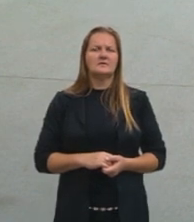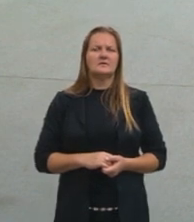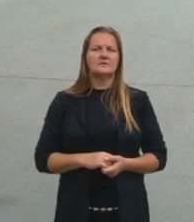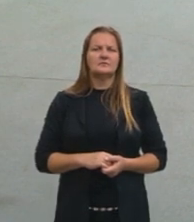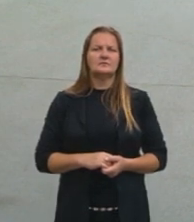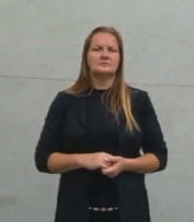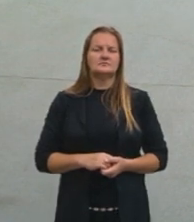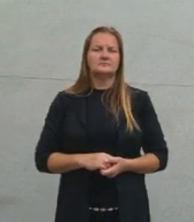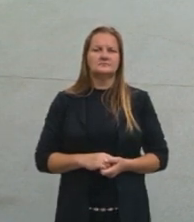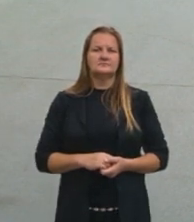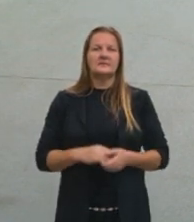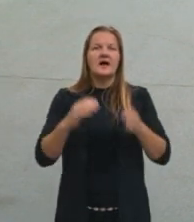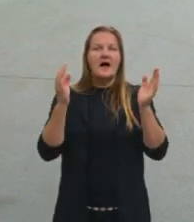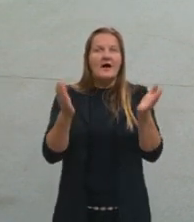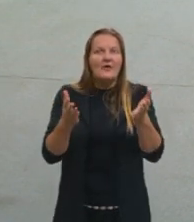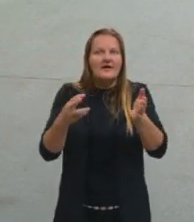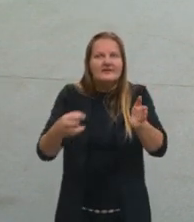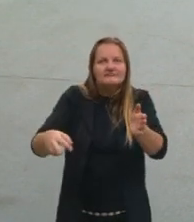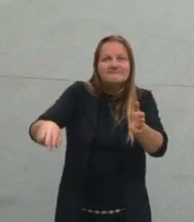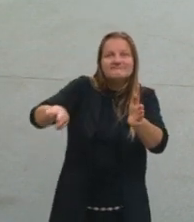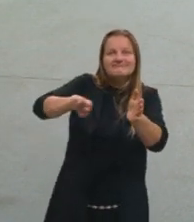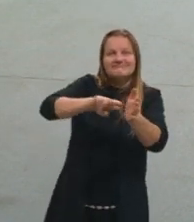o revisar